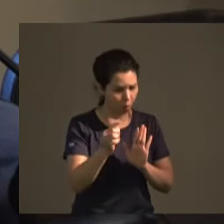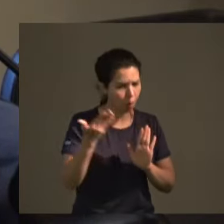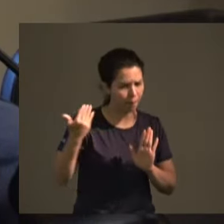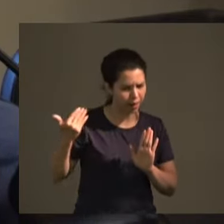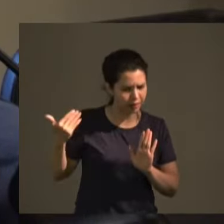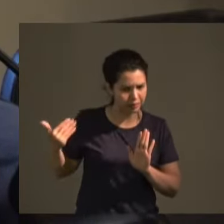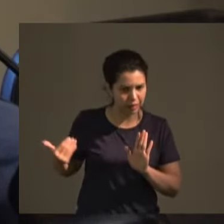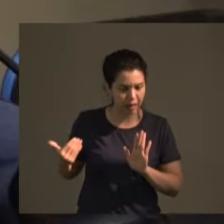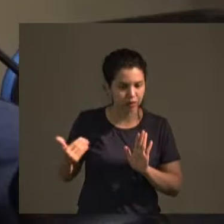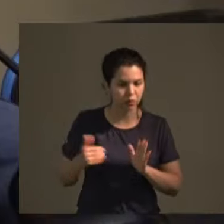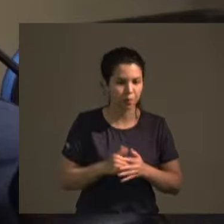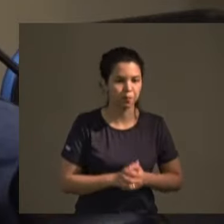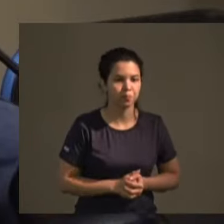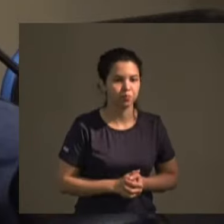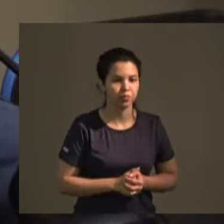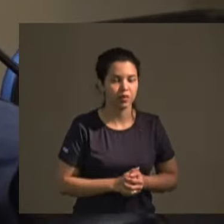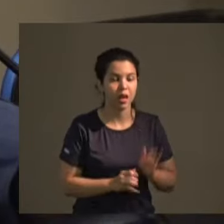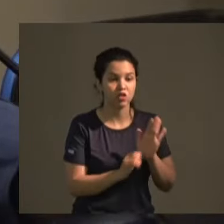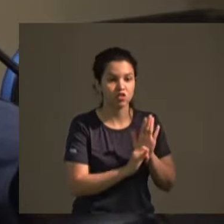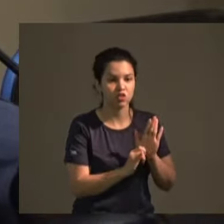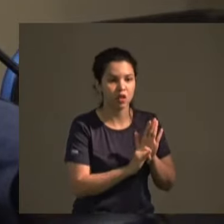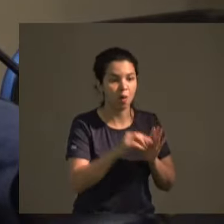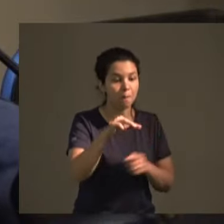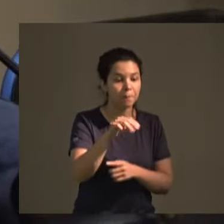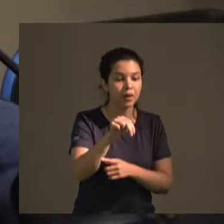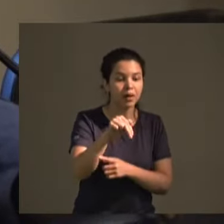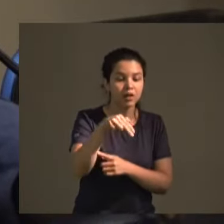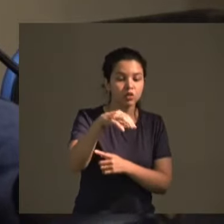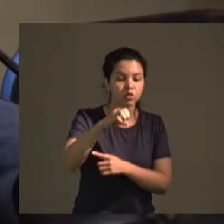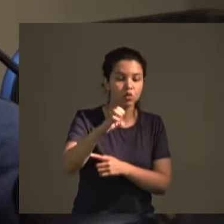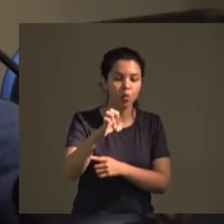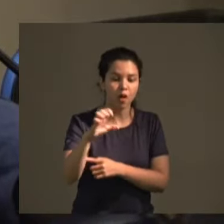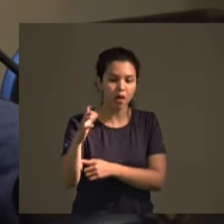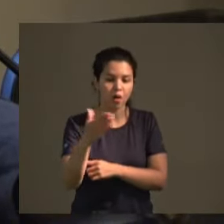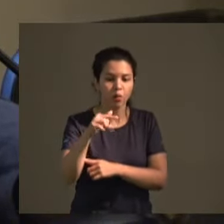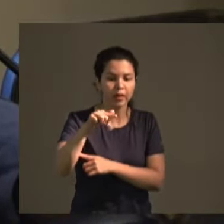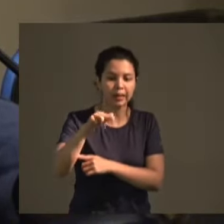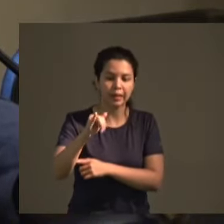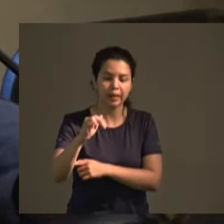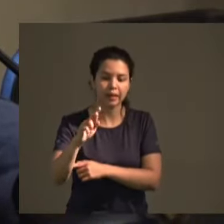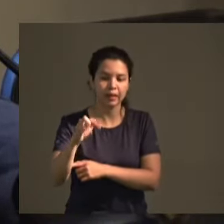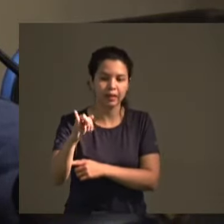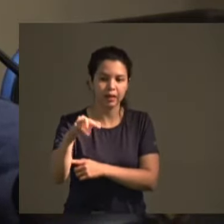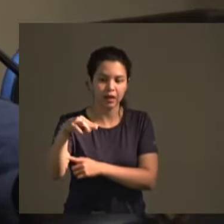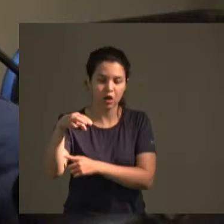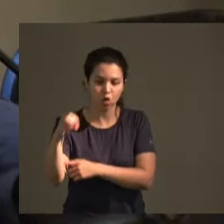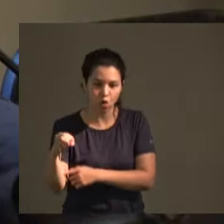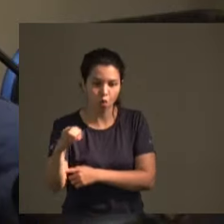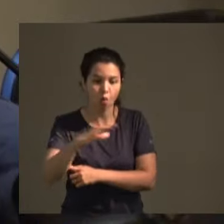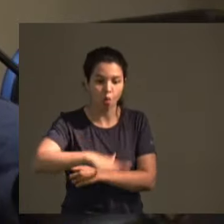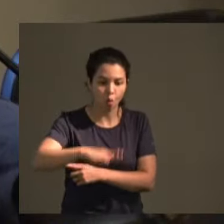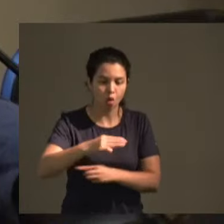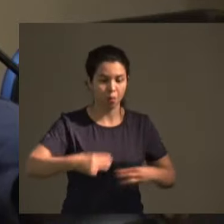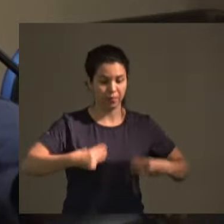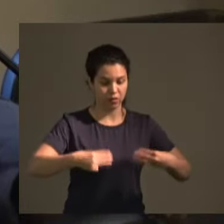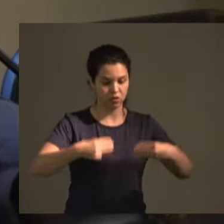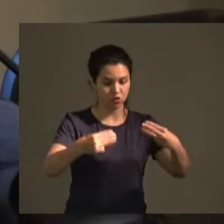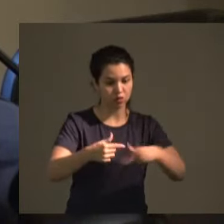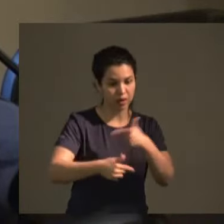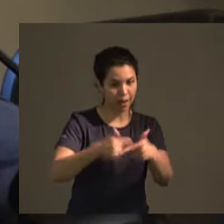recentemente, um edital chamado Edital Manuel Quirino, tá? No âmbito do Ministério do Trabalho e Emprego,